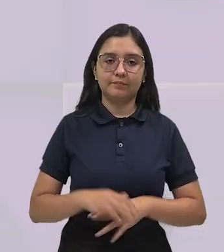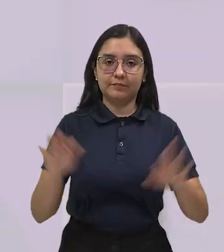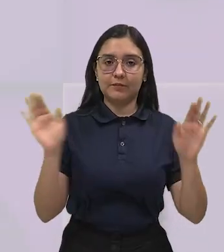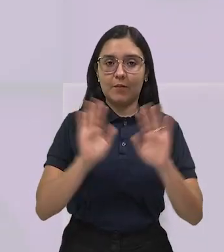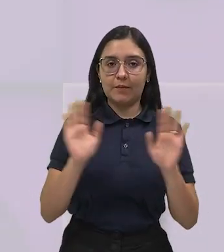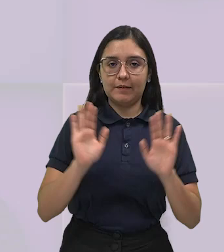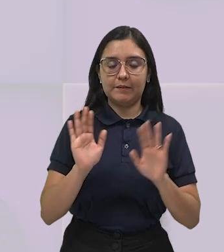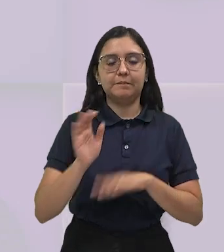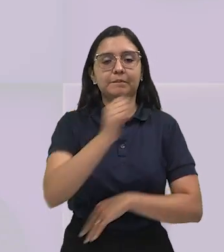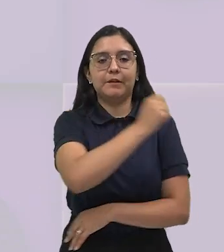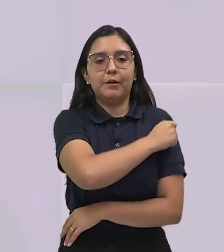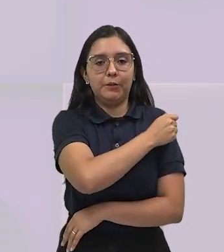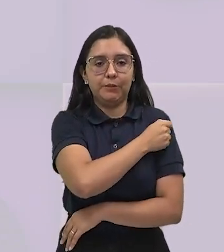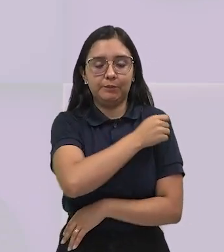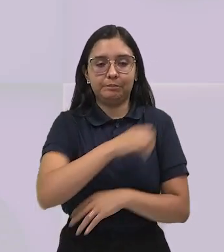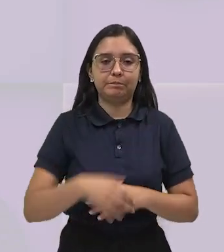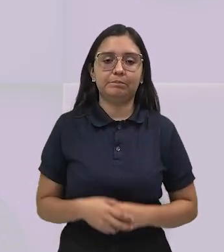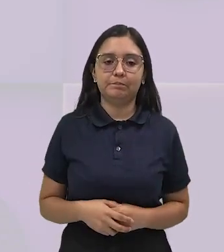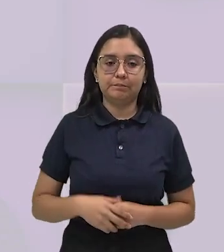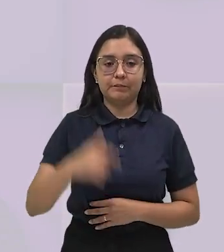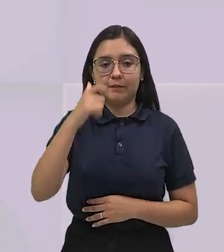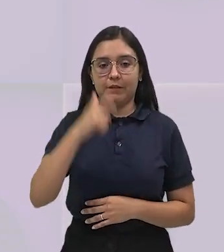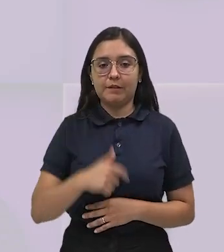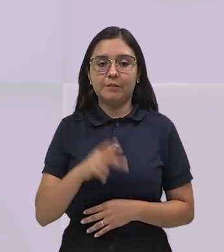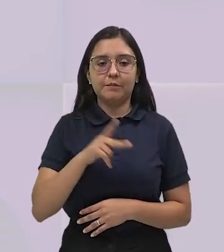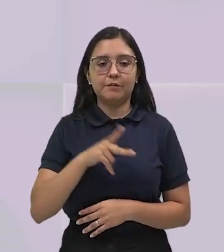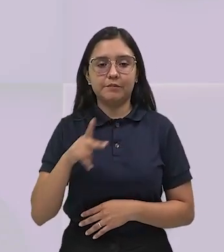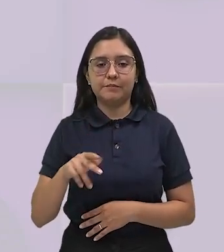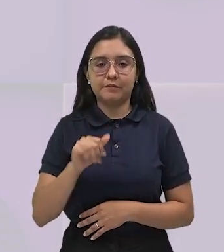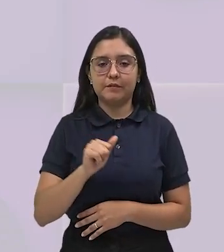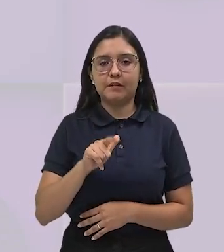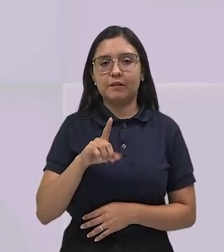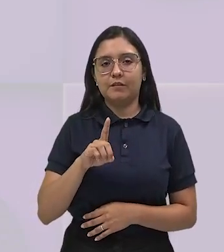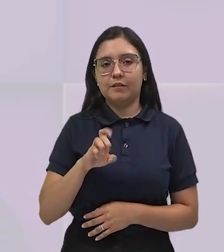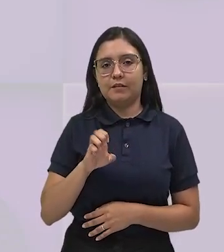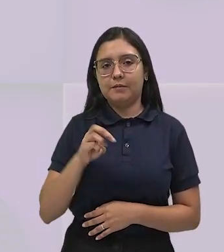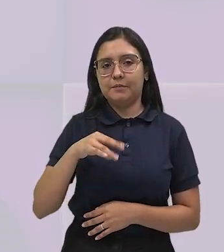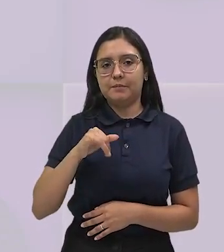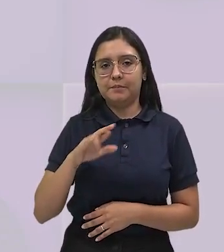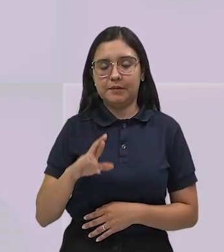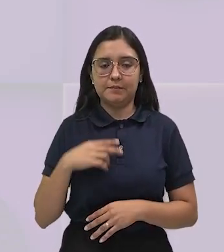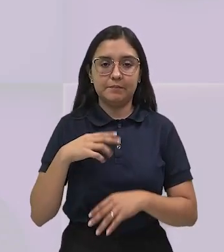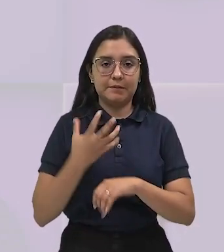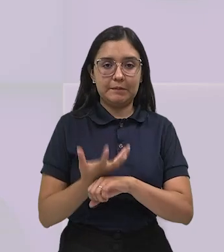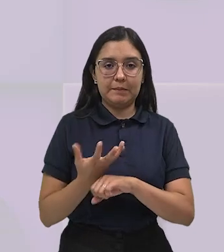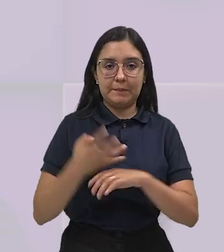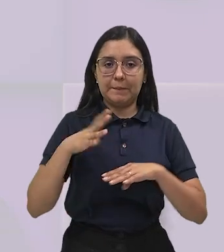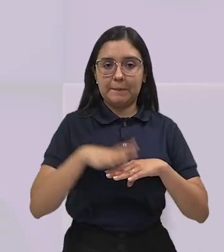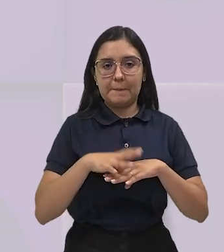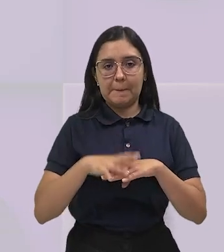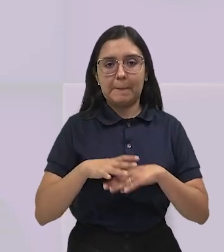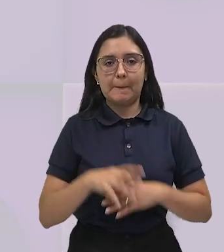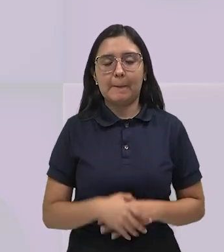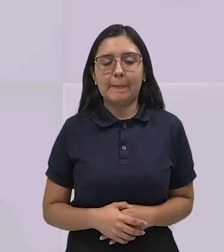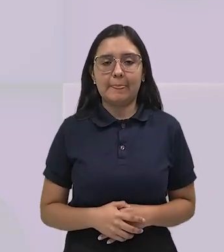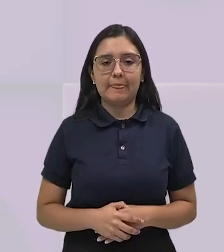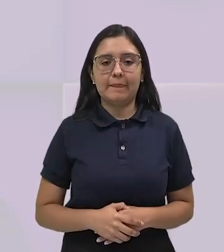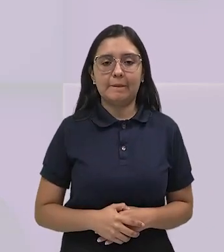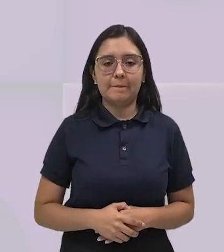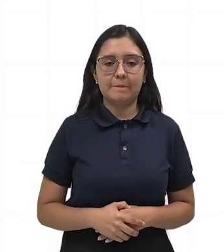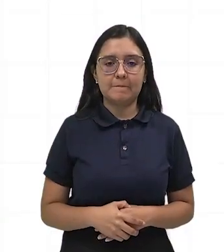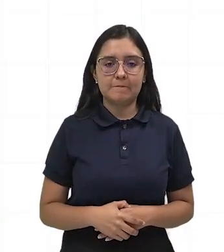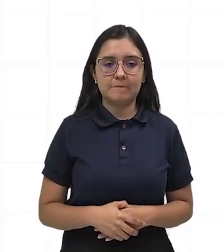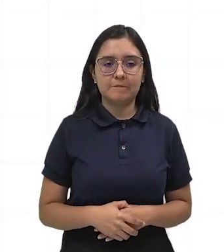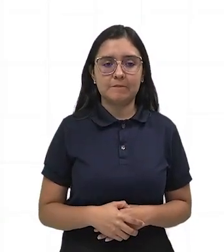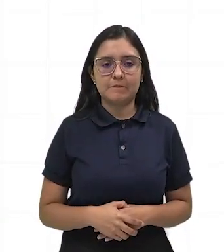meu povo do oitavo aninho, eu, professor Aldemir Malveira, de Matemática, e vamos ver o que